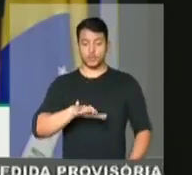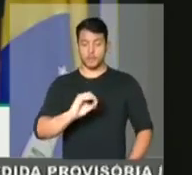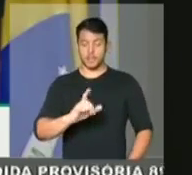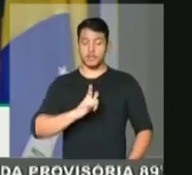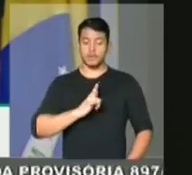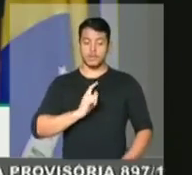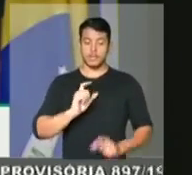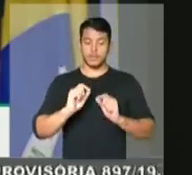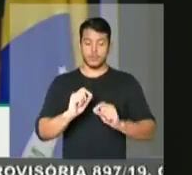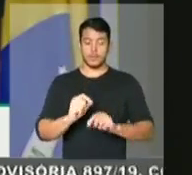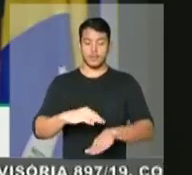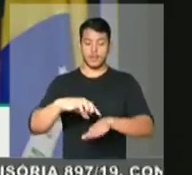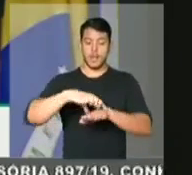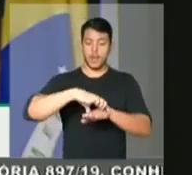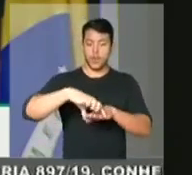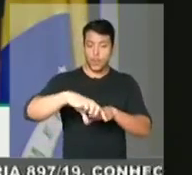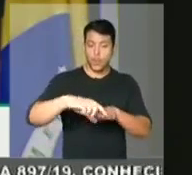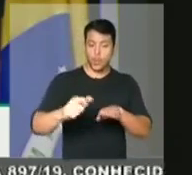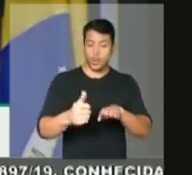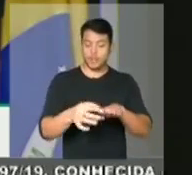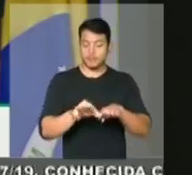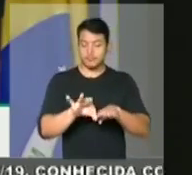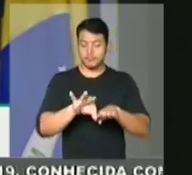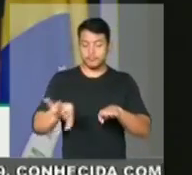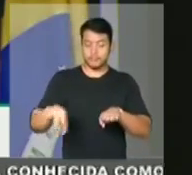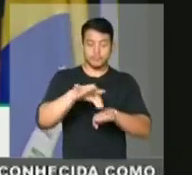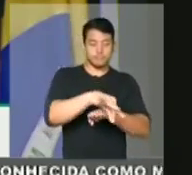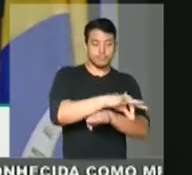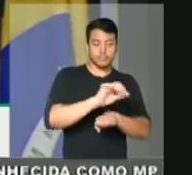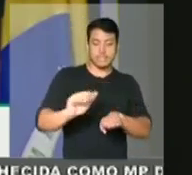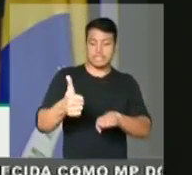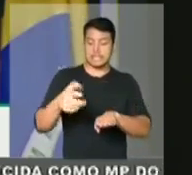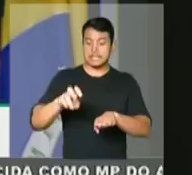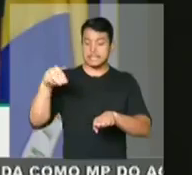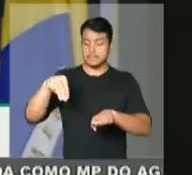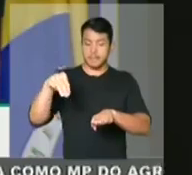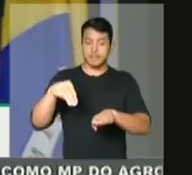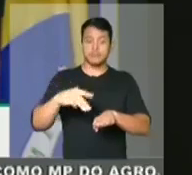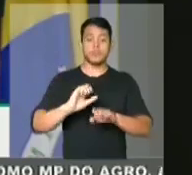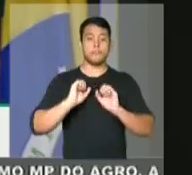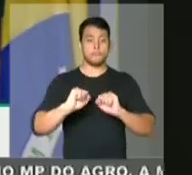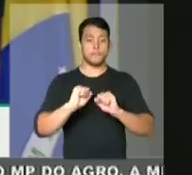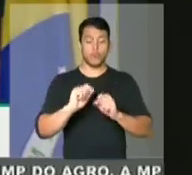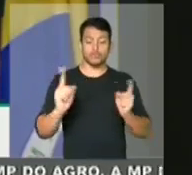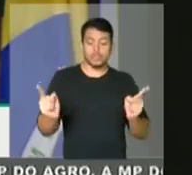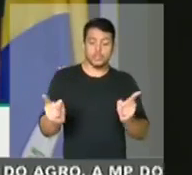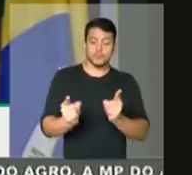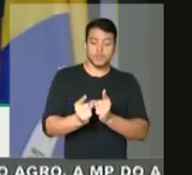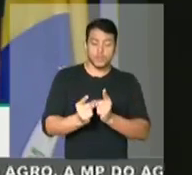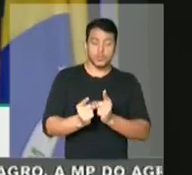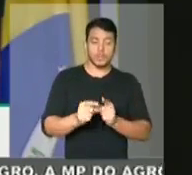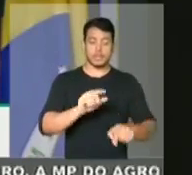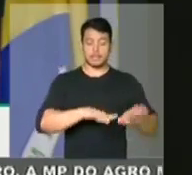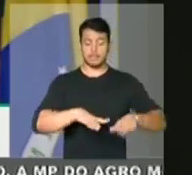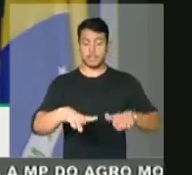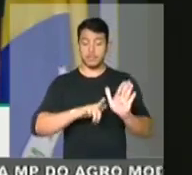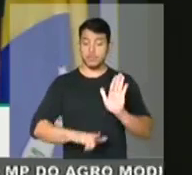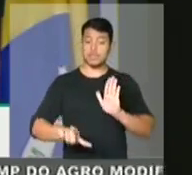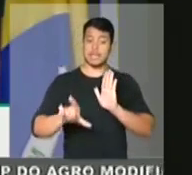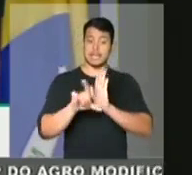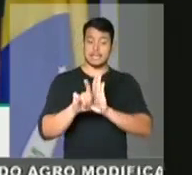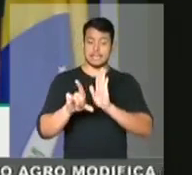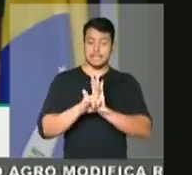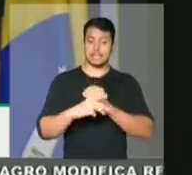lado, a reserva da faixa não edificável poderá ser reduzida por lei municipal que aprovar o